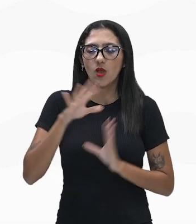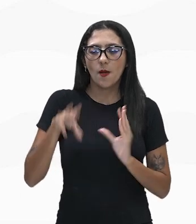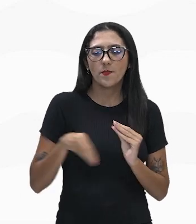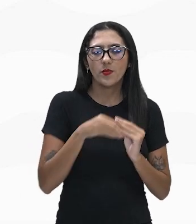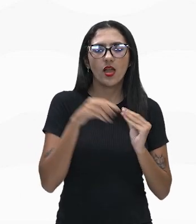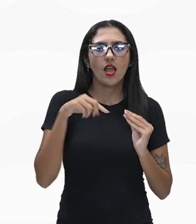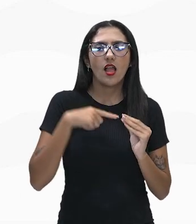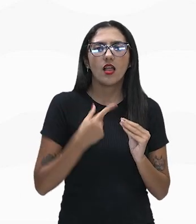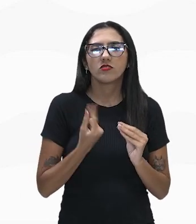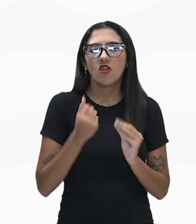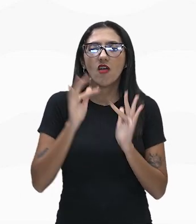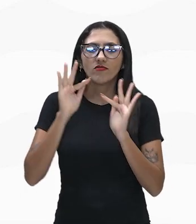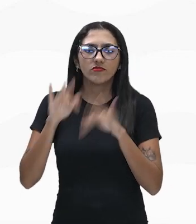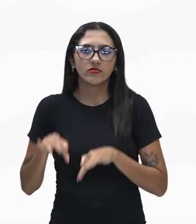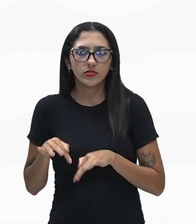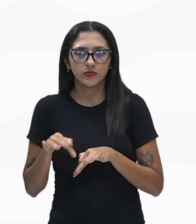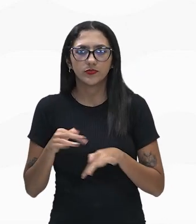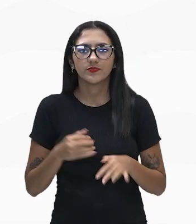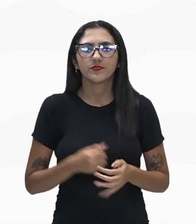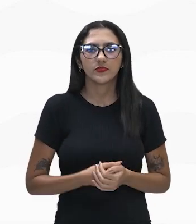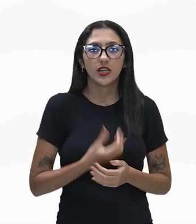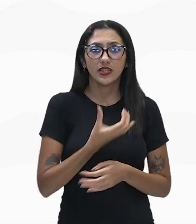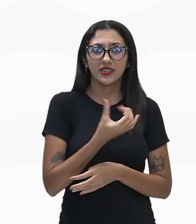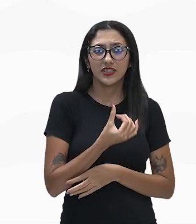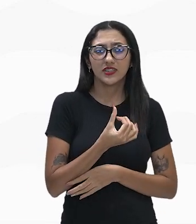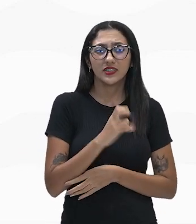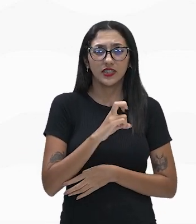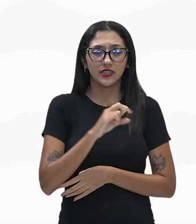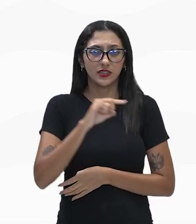final, ok? R$